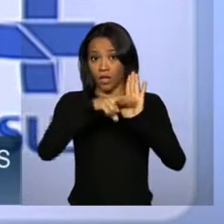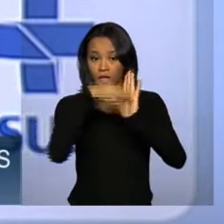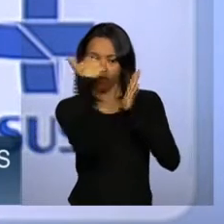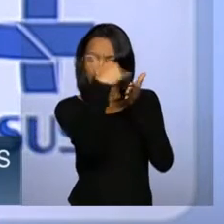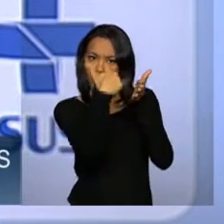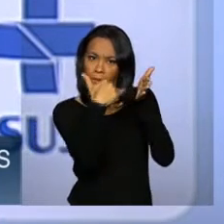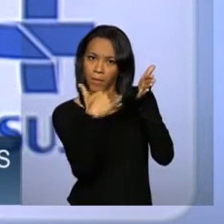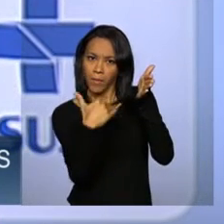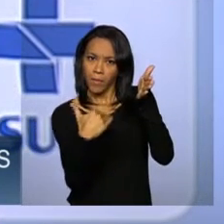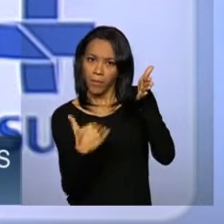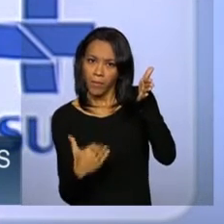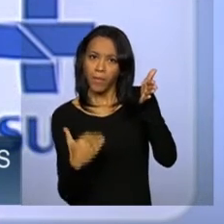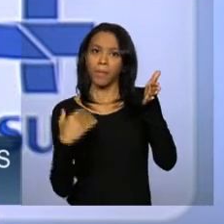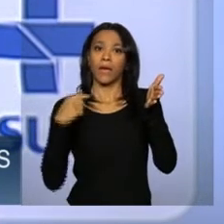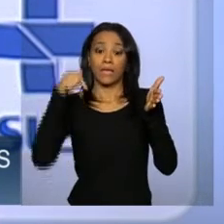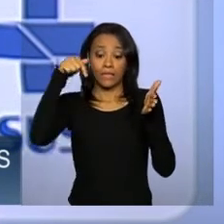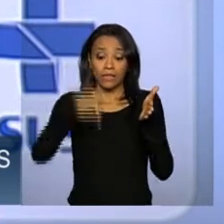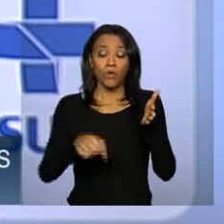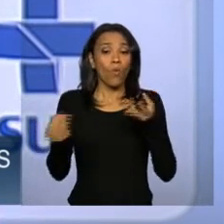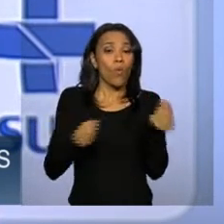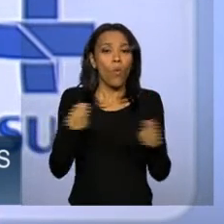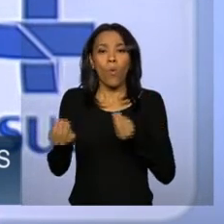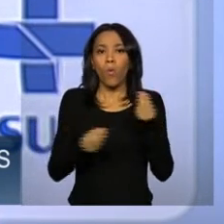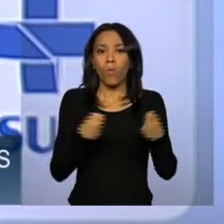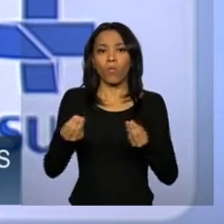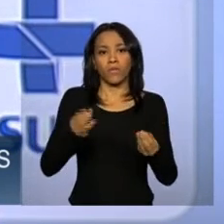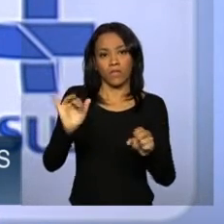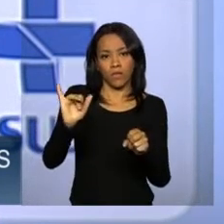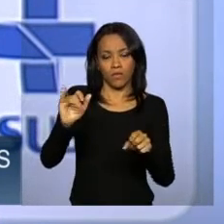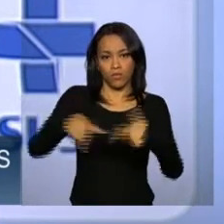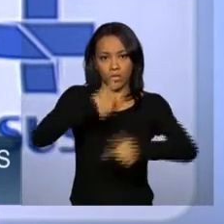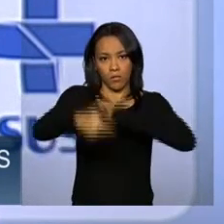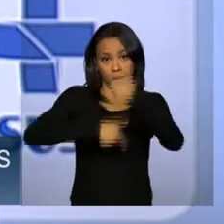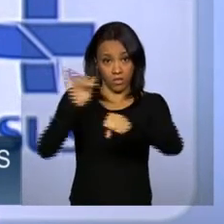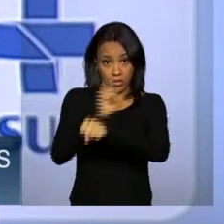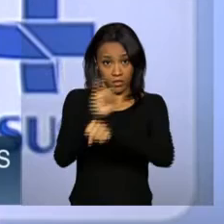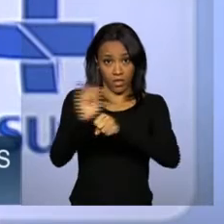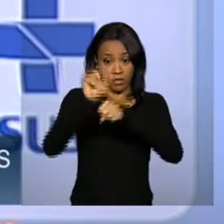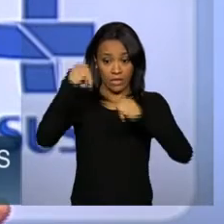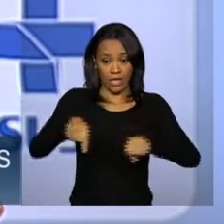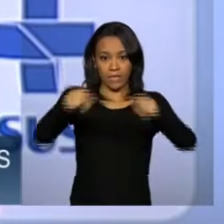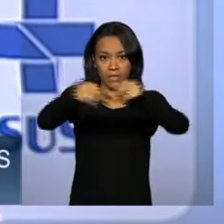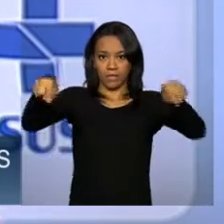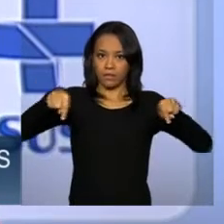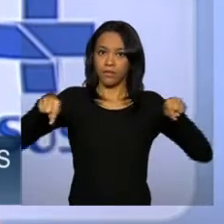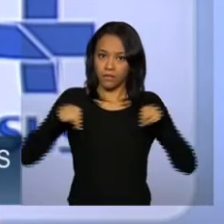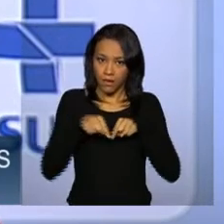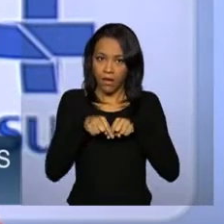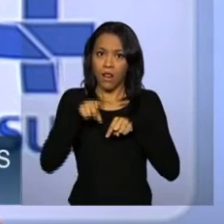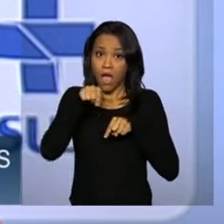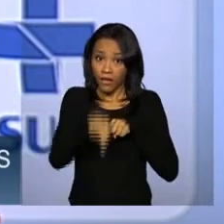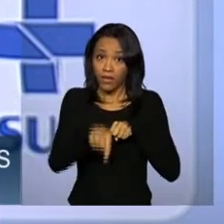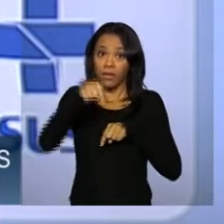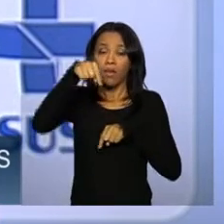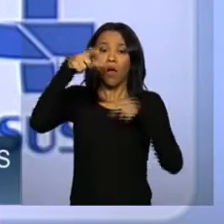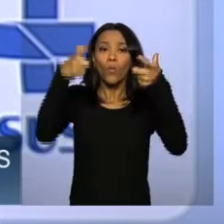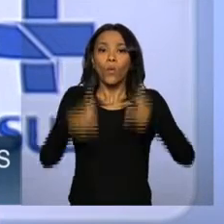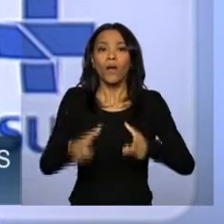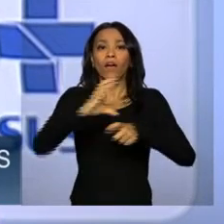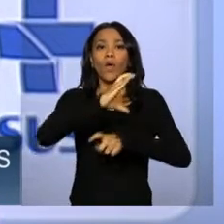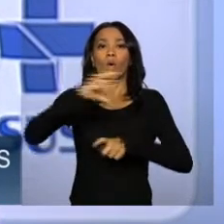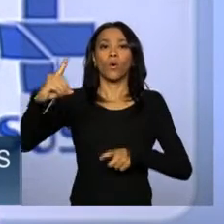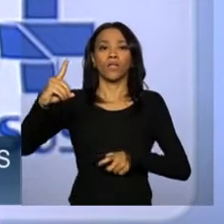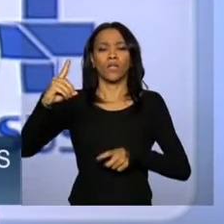atuação dessa sala de controle federal, que deverá coordenar toda a atividade de controle